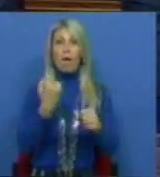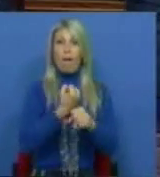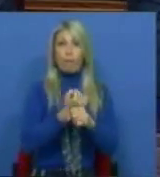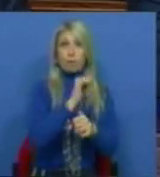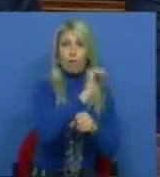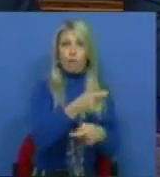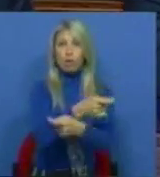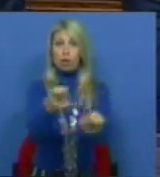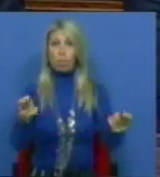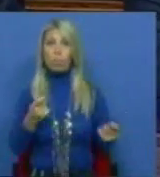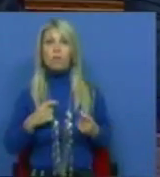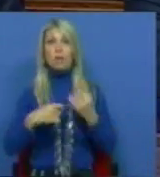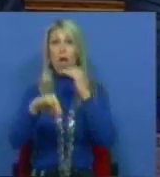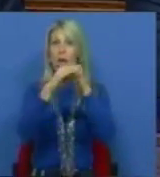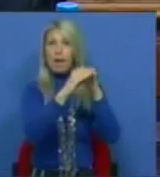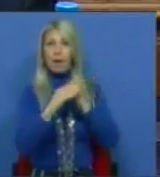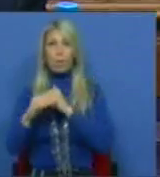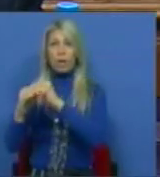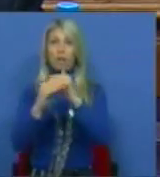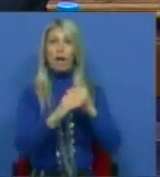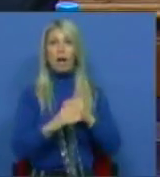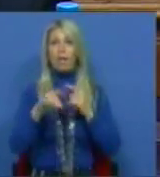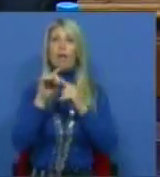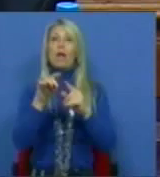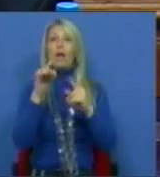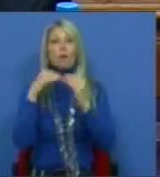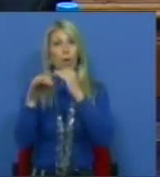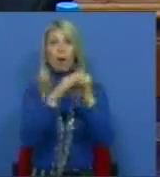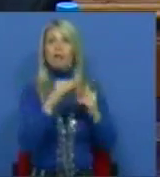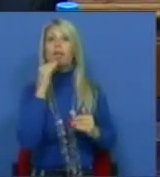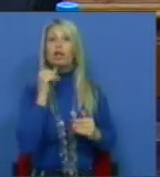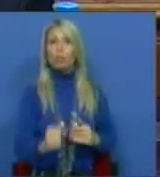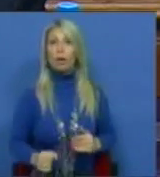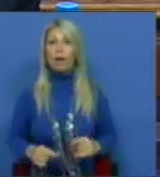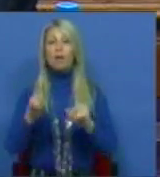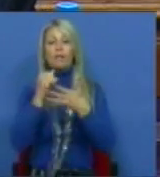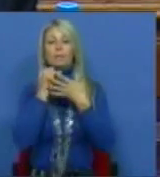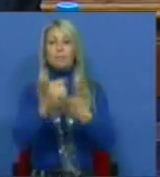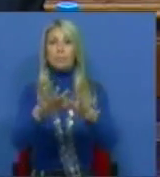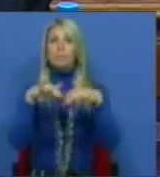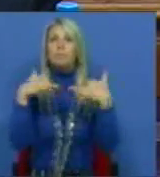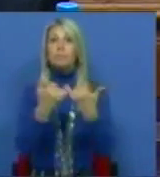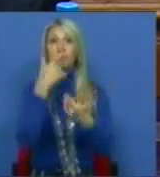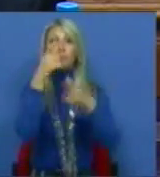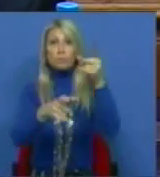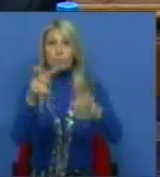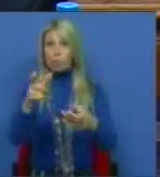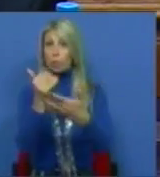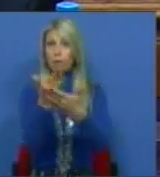redistributivo, pela equidade, pelo desenvolvimento mais equitativo em termos territoriais, em termos de apoios sociais à